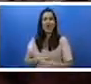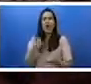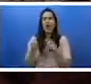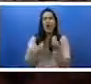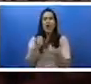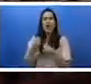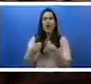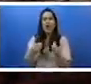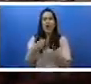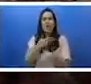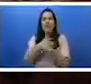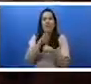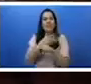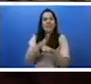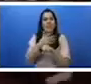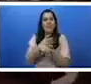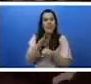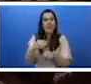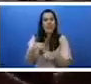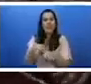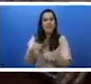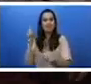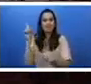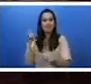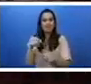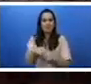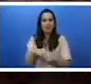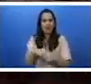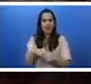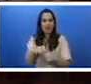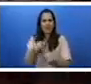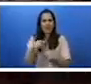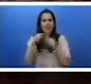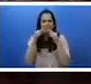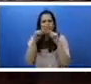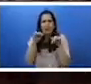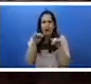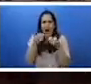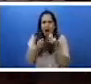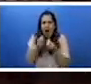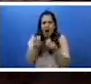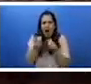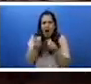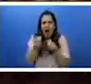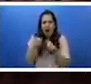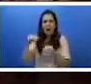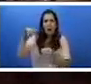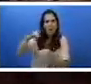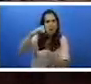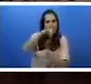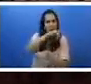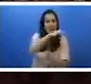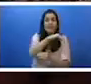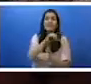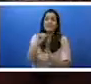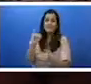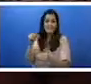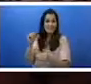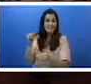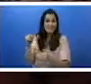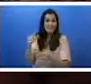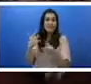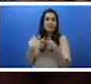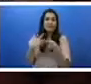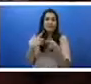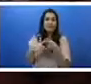seu dragão? O Banguela! Mas o Banguela é um meio de transporte? No caso aqui, ele é o meio